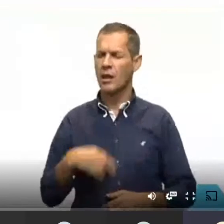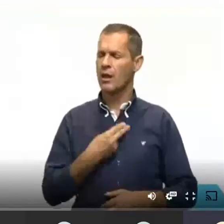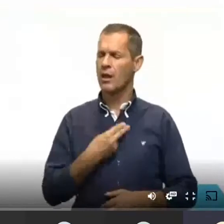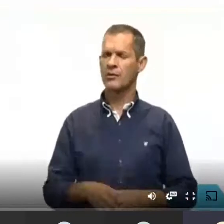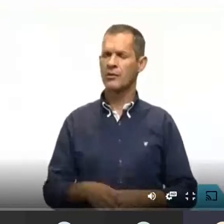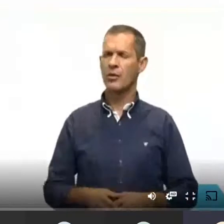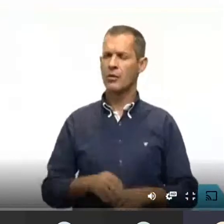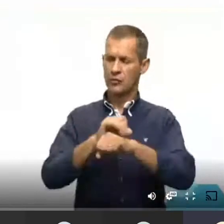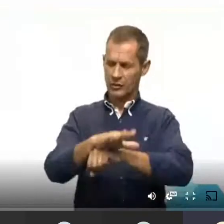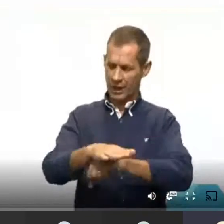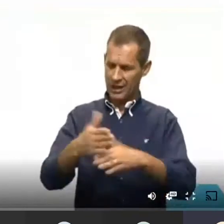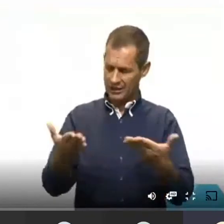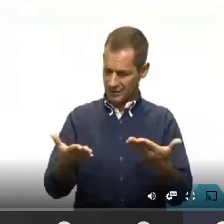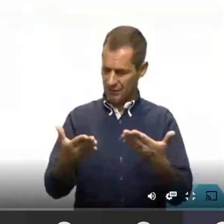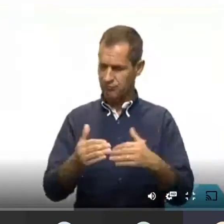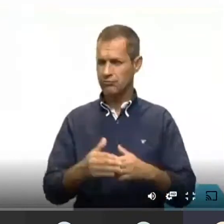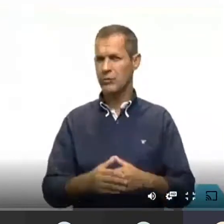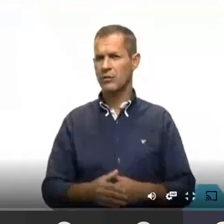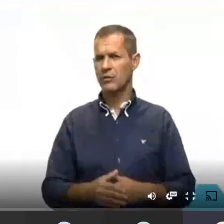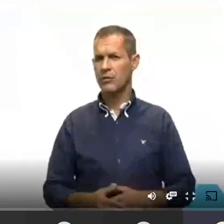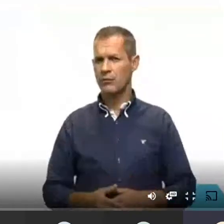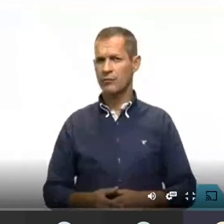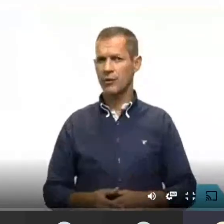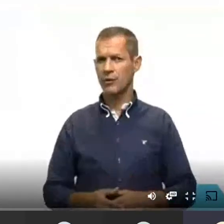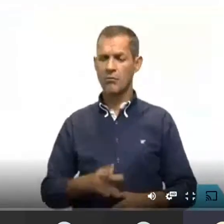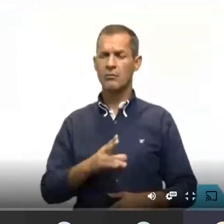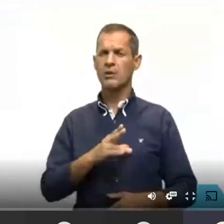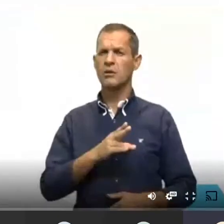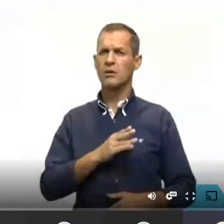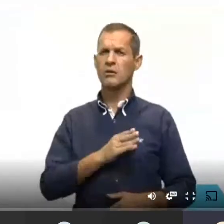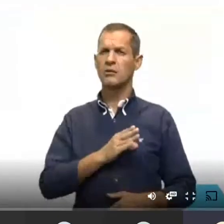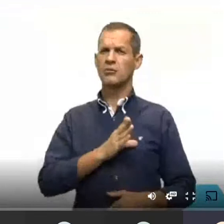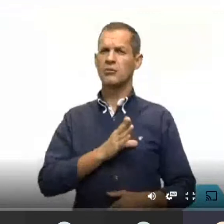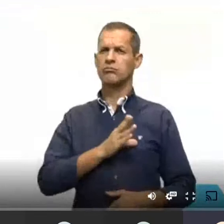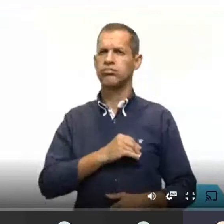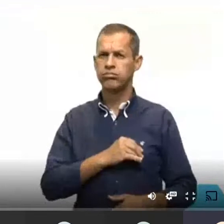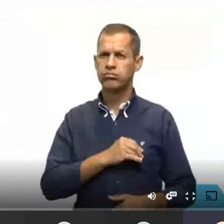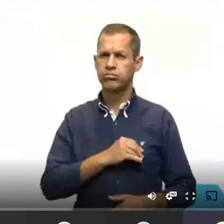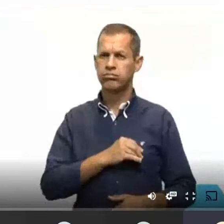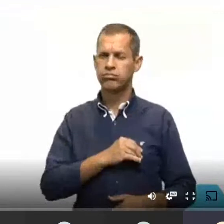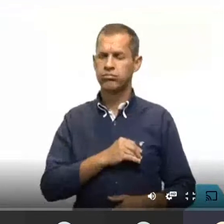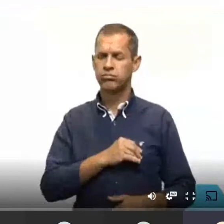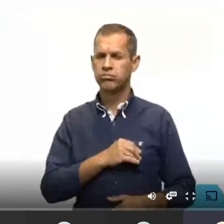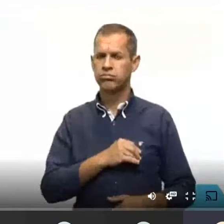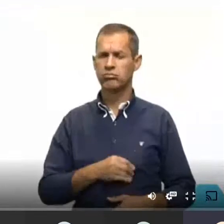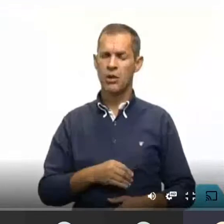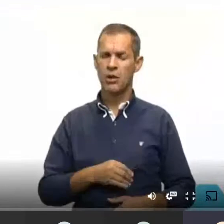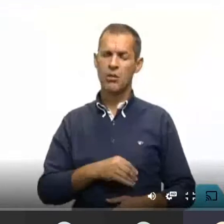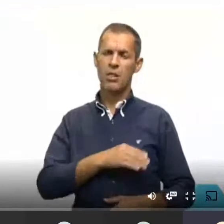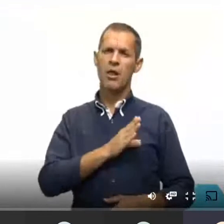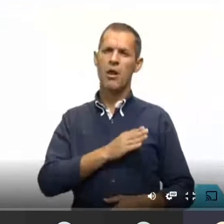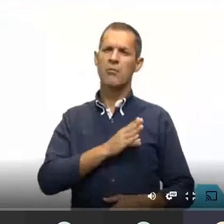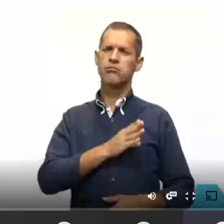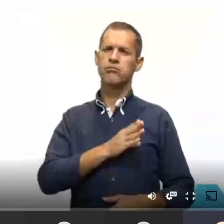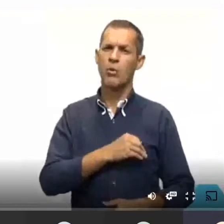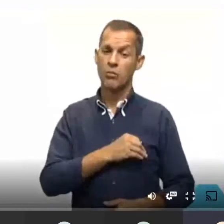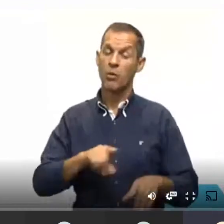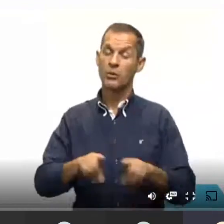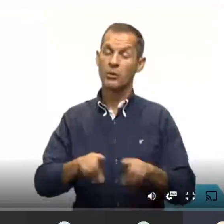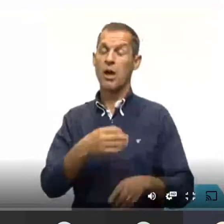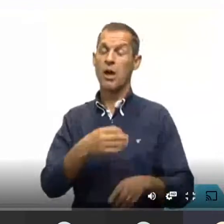sobre a nossa próxima lâmina, que é o infarto agudo do miocárdio. Né? Infarto agudo do